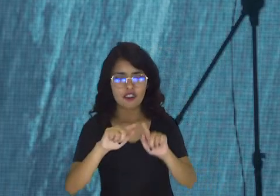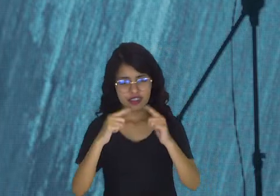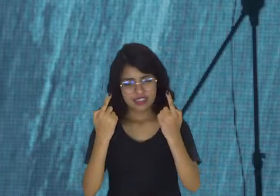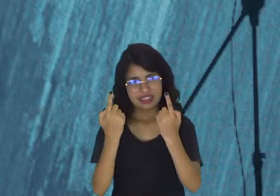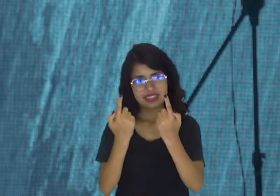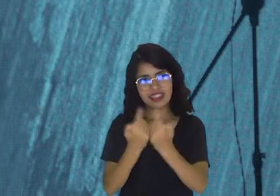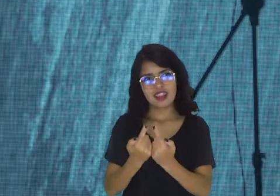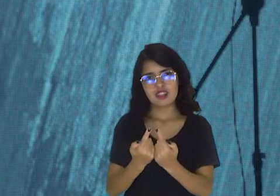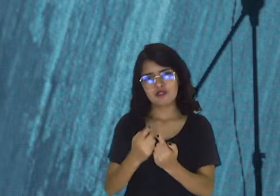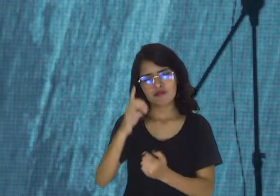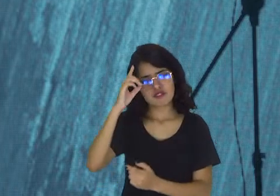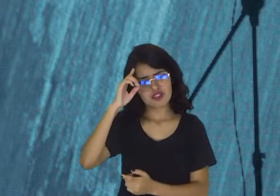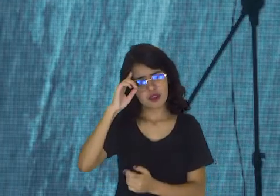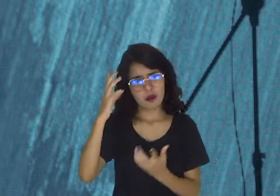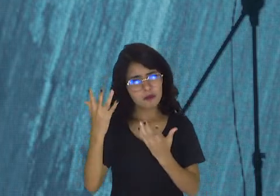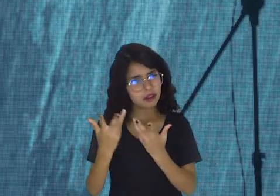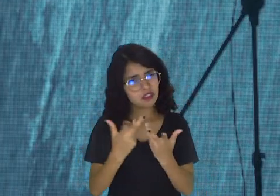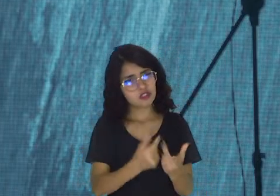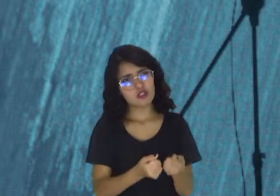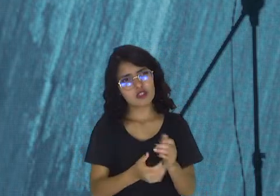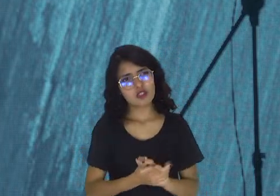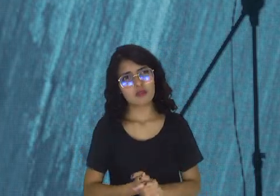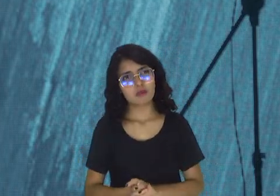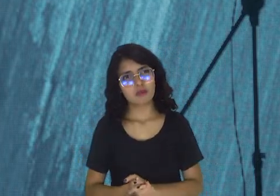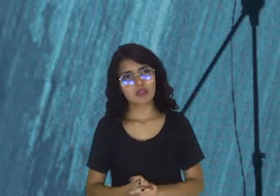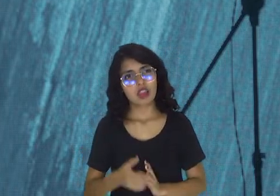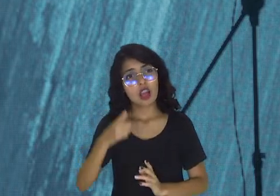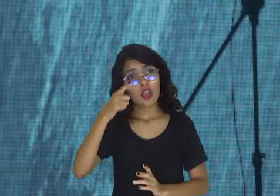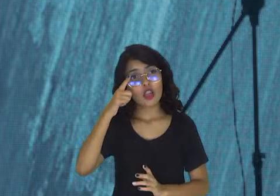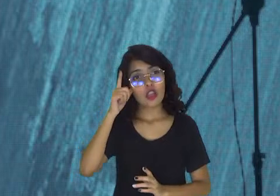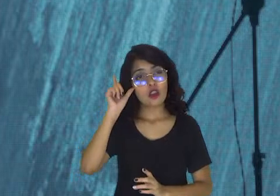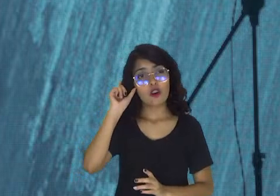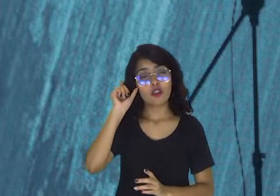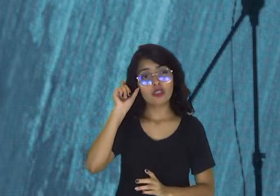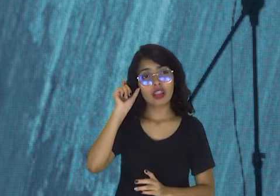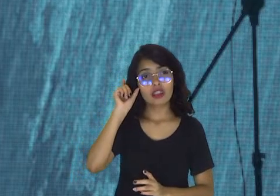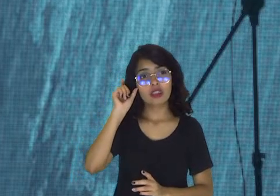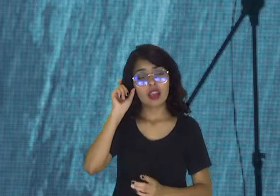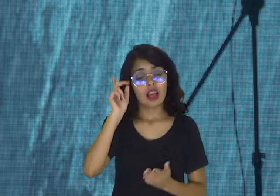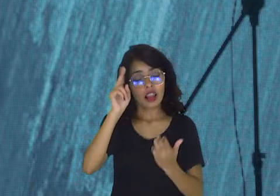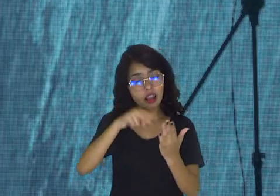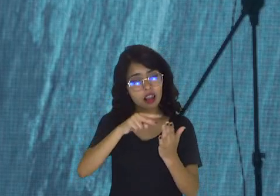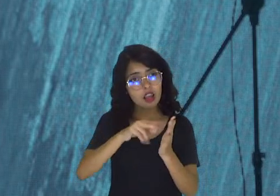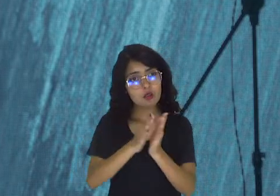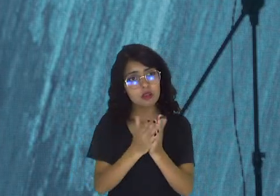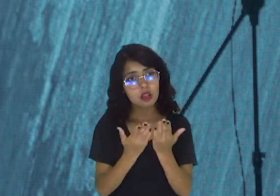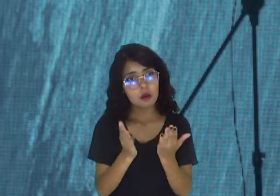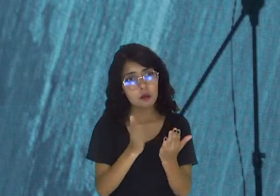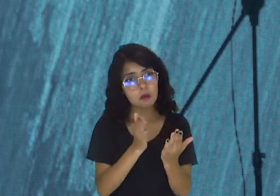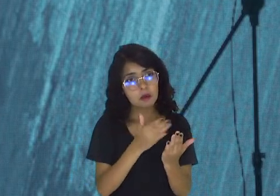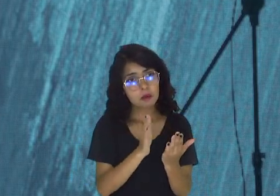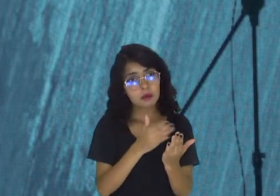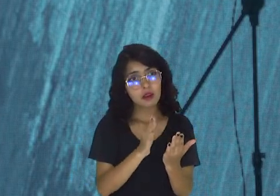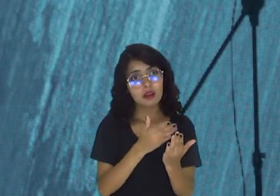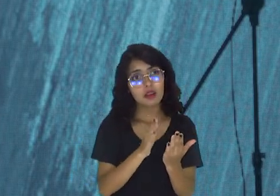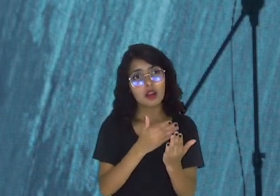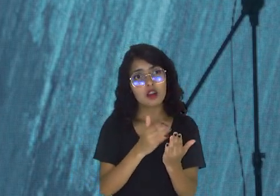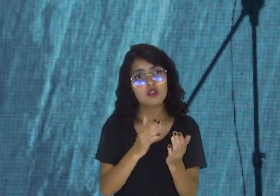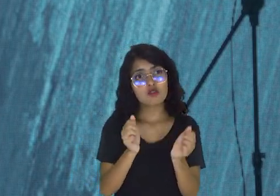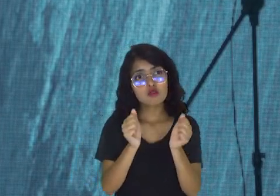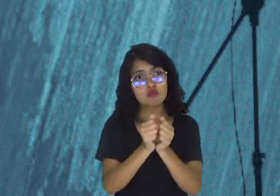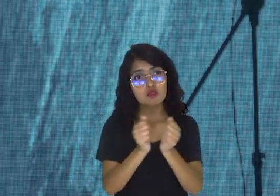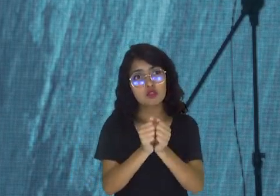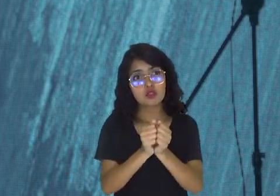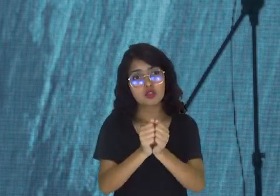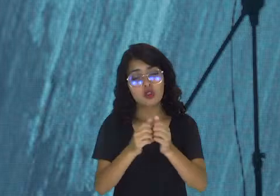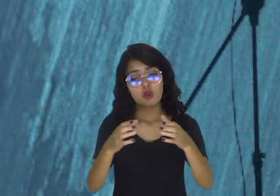assim um dia abençoador. E ontem nós fizemos o sexto dia com a nossa célula. O Bruno tem algumas fotozinhas aí, tem aí, Bruno? Por